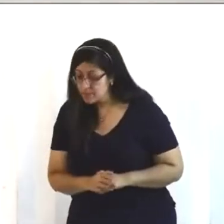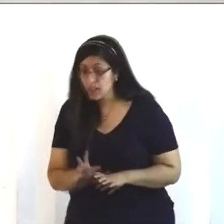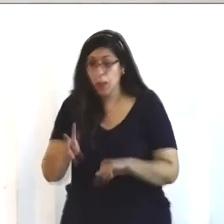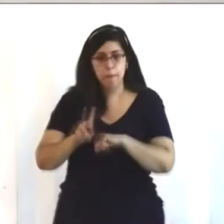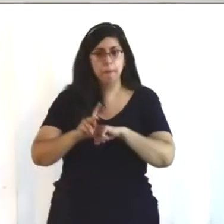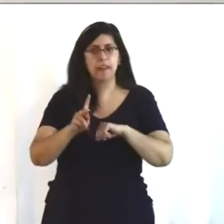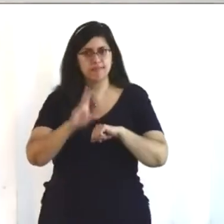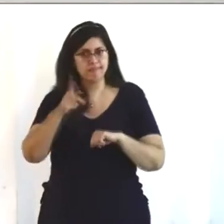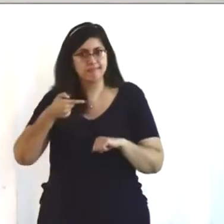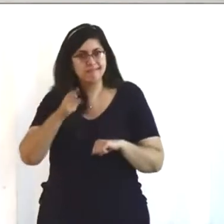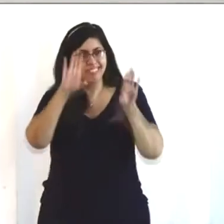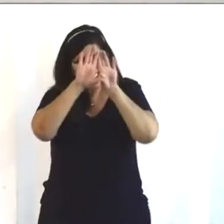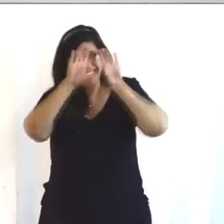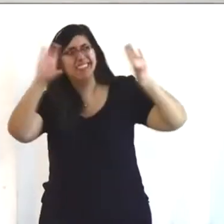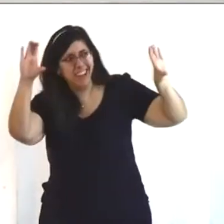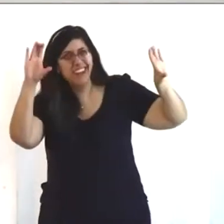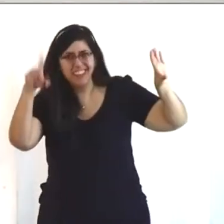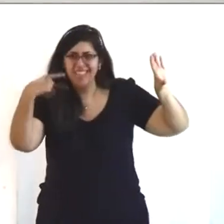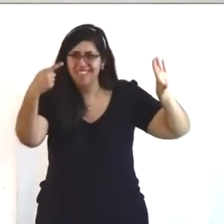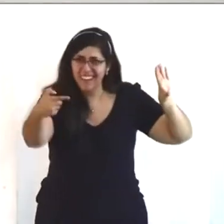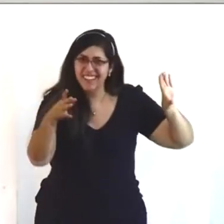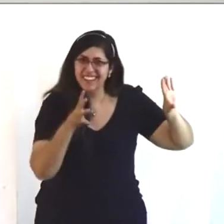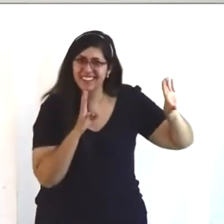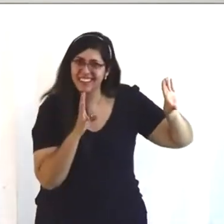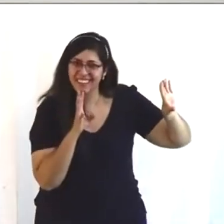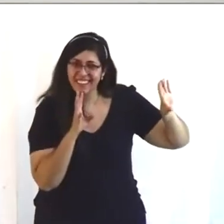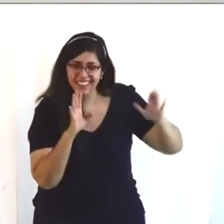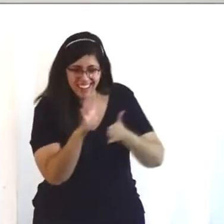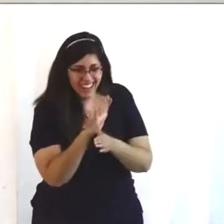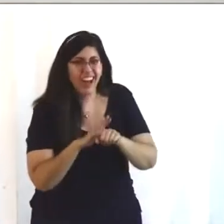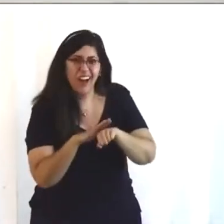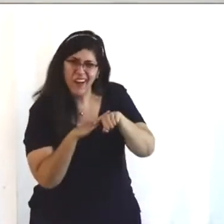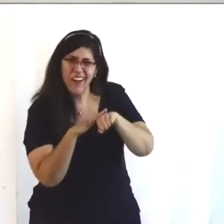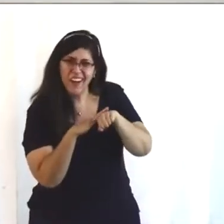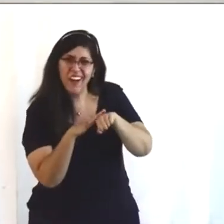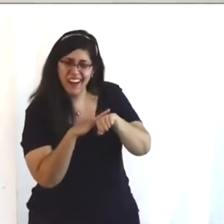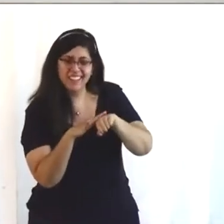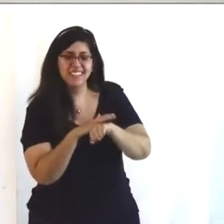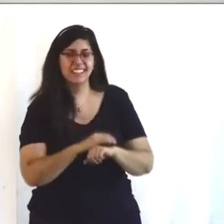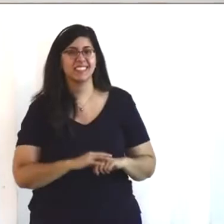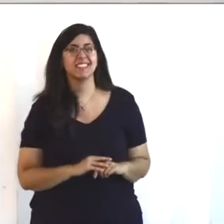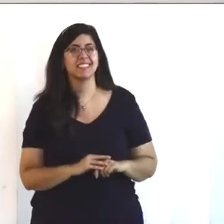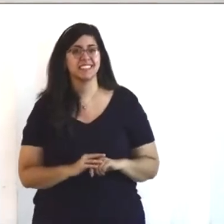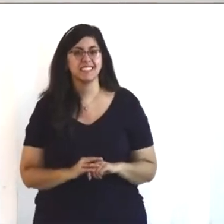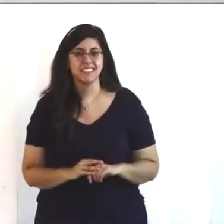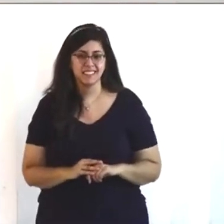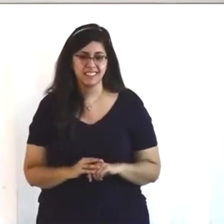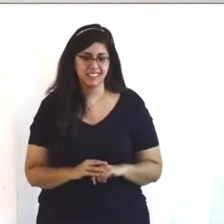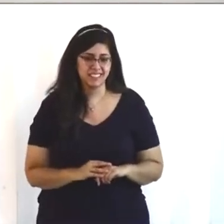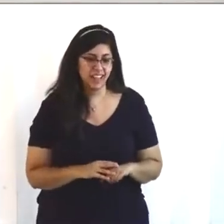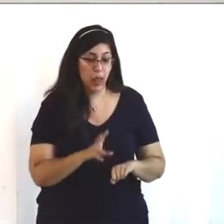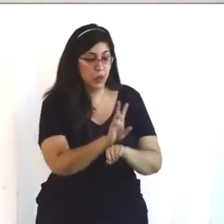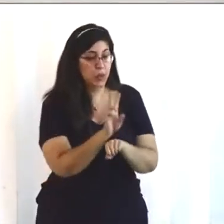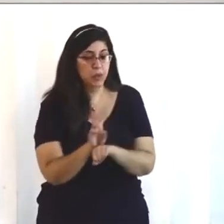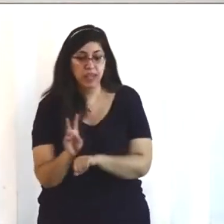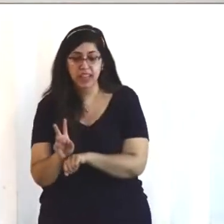Cristo falou com ele depois, inclusive, sobre como ele deveria cuidar do rebanho de